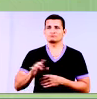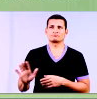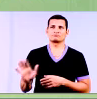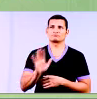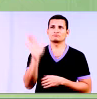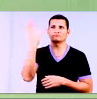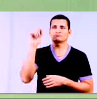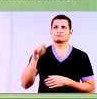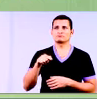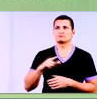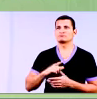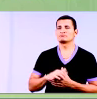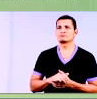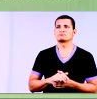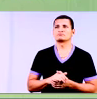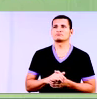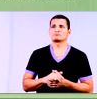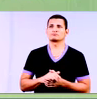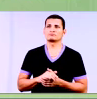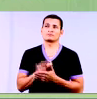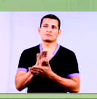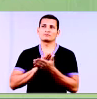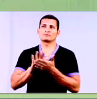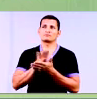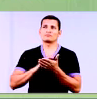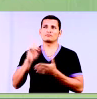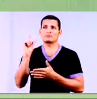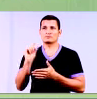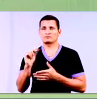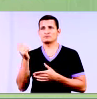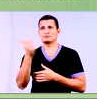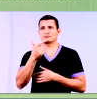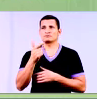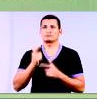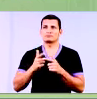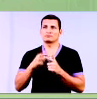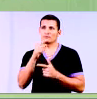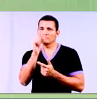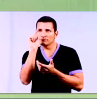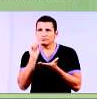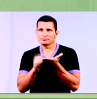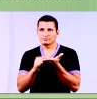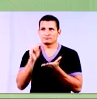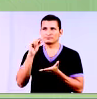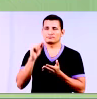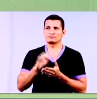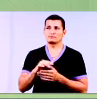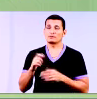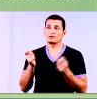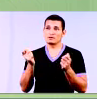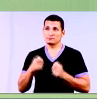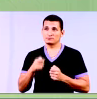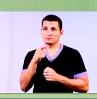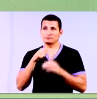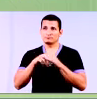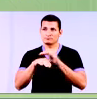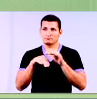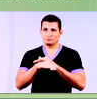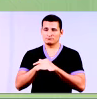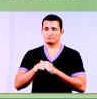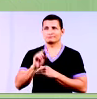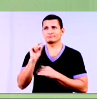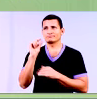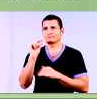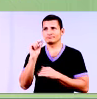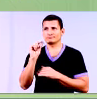aqui. Nenhuma é menor do que ela, porque ela é muito compacta. Porém, a capacidade de armazenamento dela vem caindo. Ó. Então